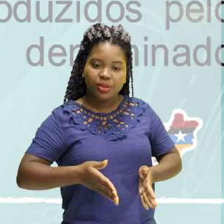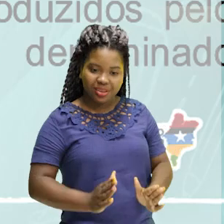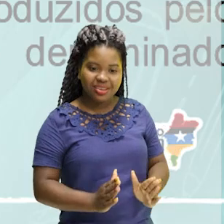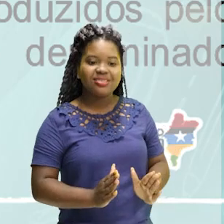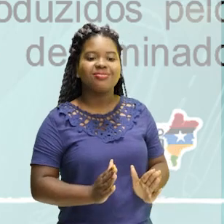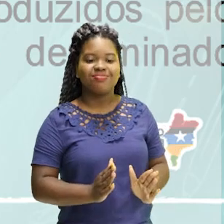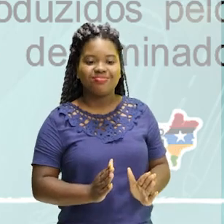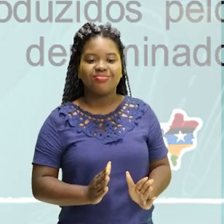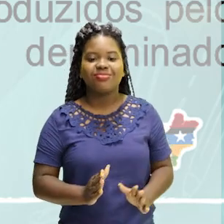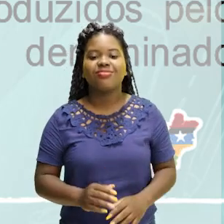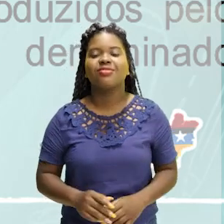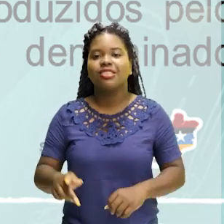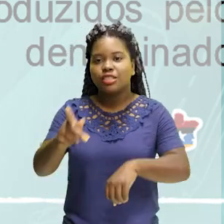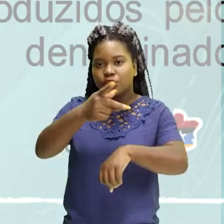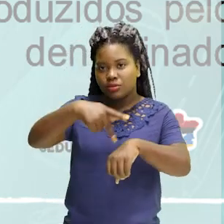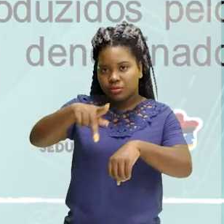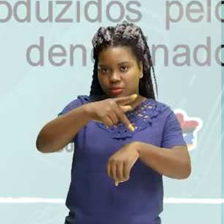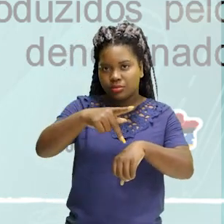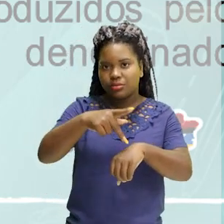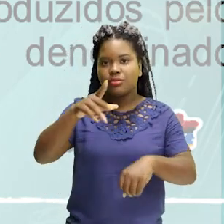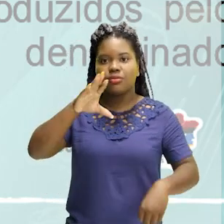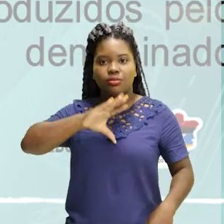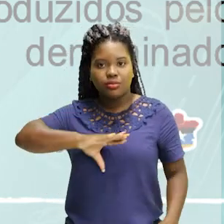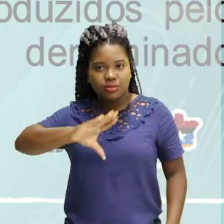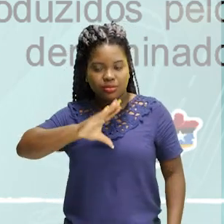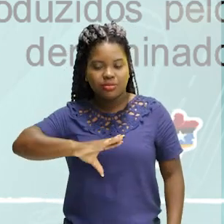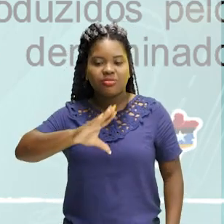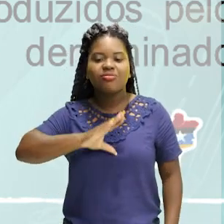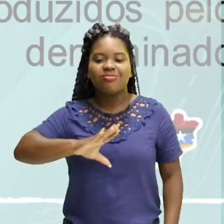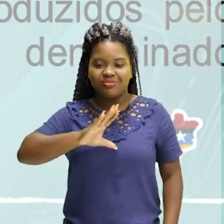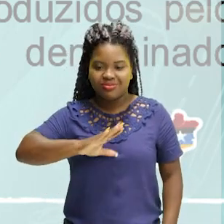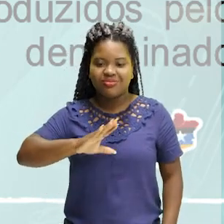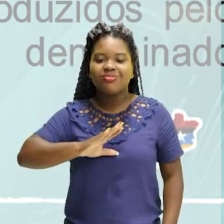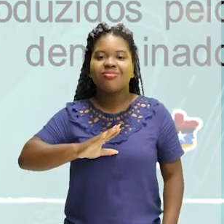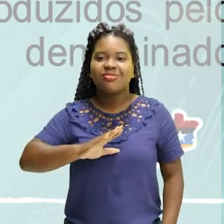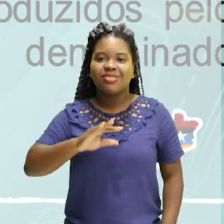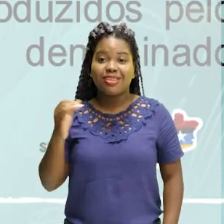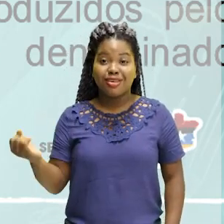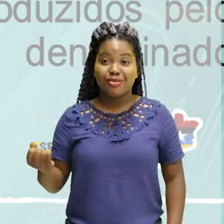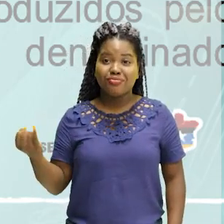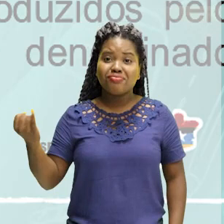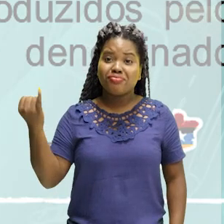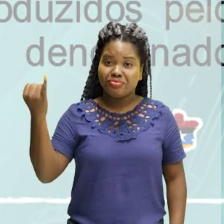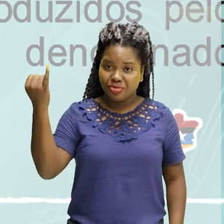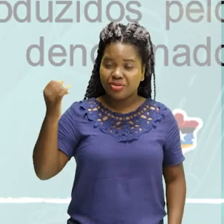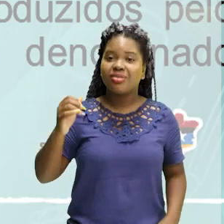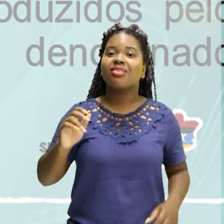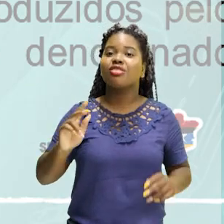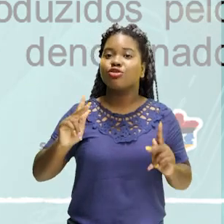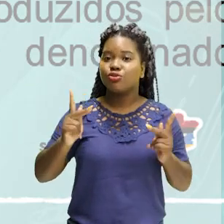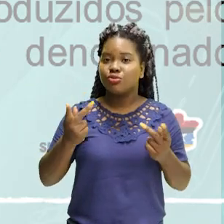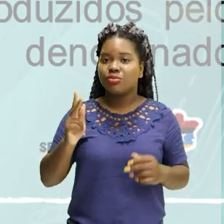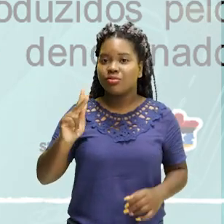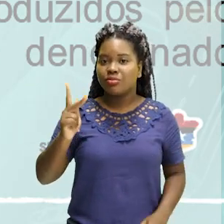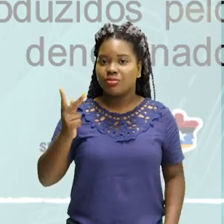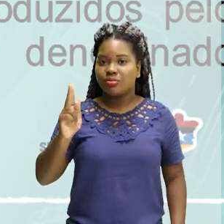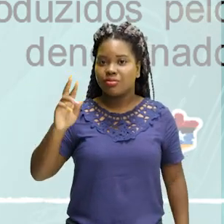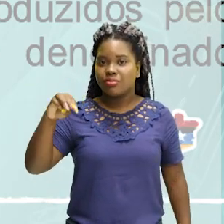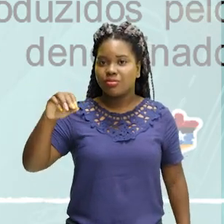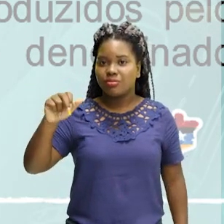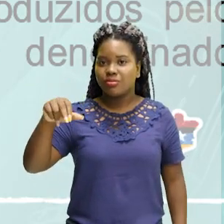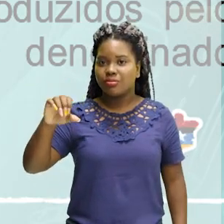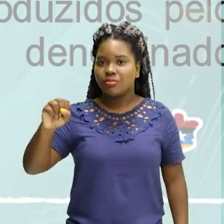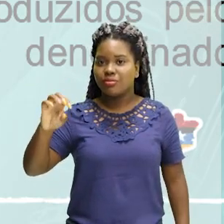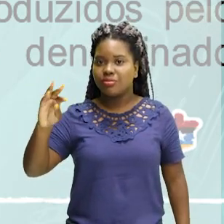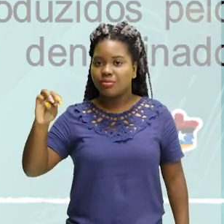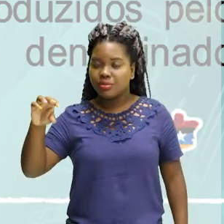em Guimarães, Portugal, sendo um dos nomes mais importantes do humanismo português, tá? Ele é considerado o pai